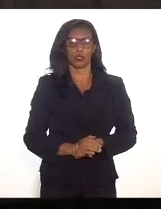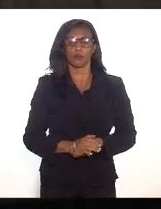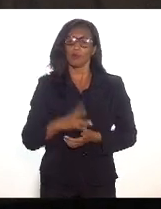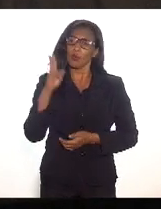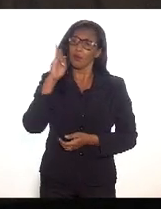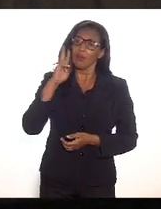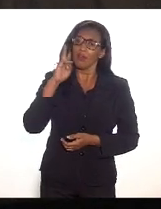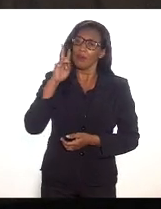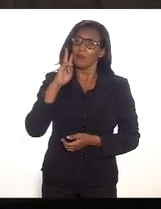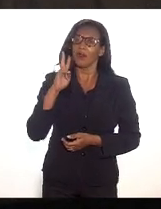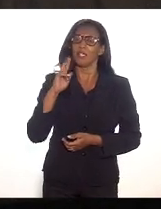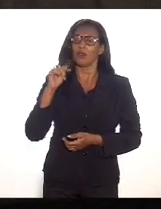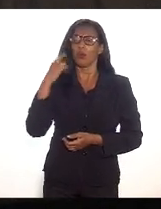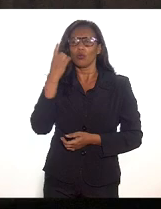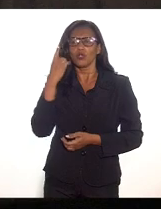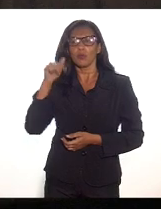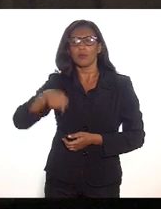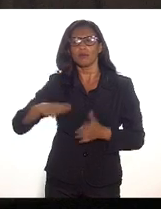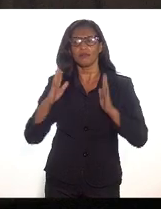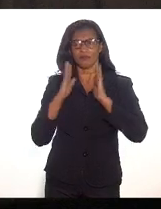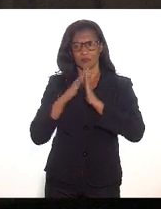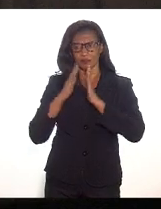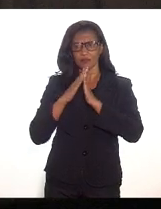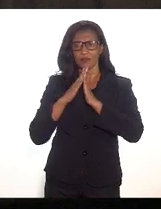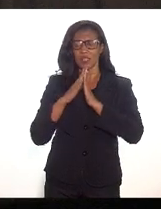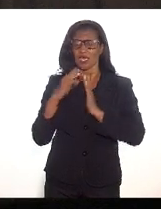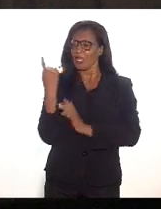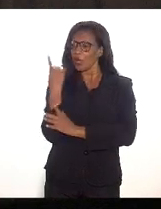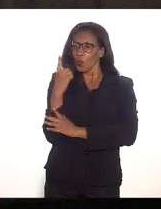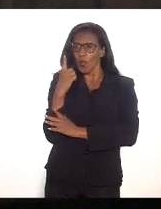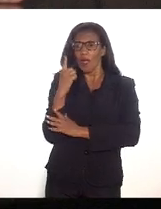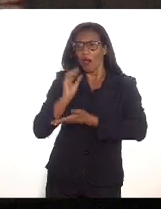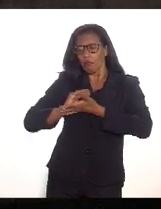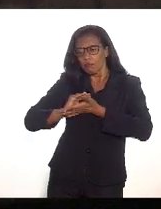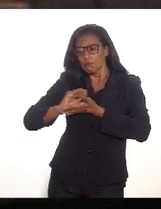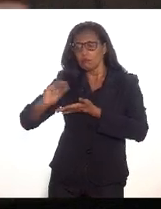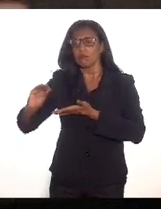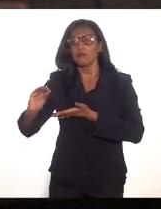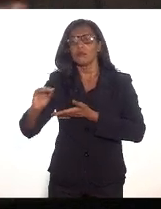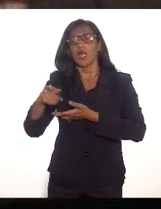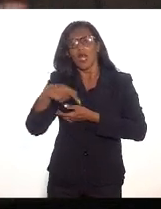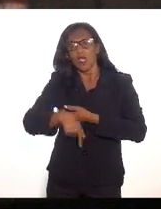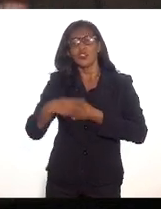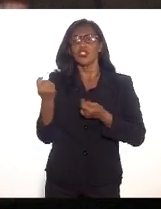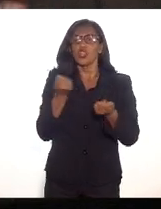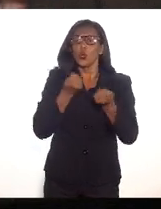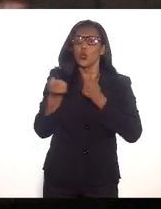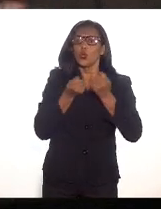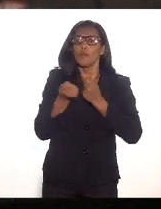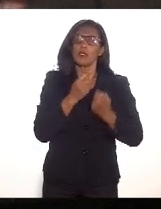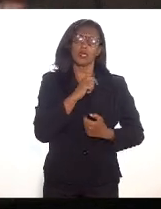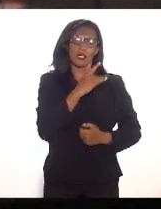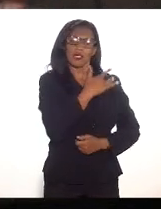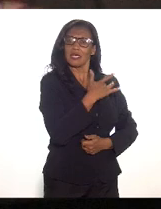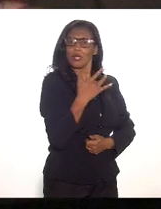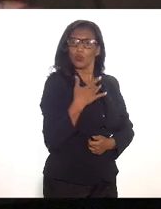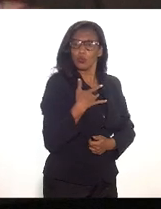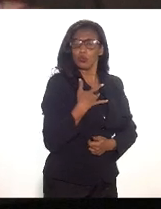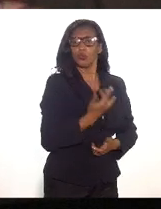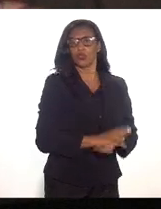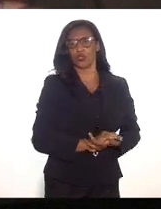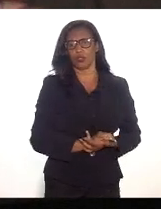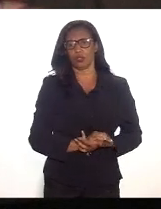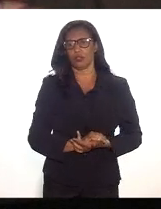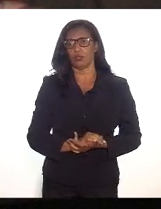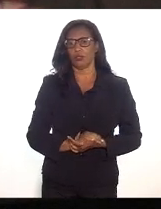cada R$1 que a gente investe em saneamento básico, nós economizamos 4, 5 na área da saúde. Na